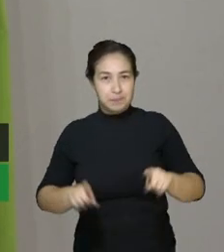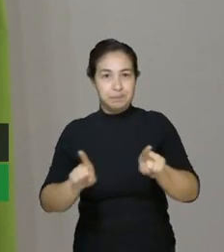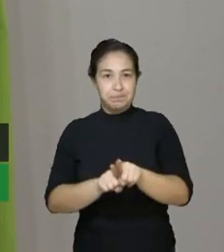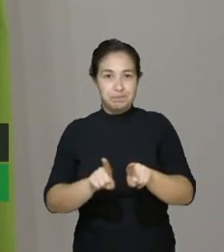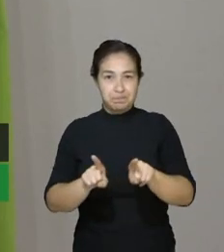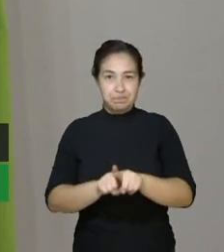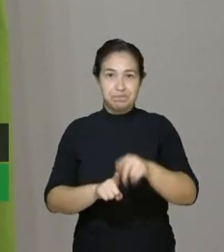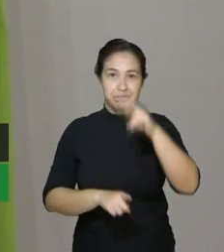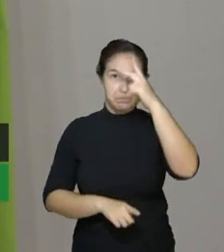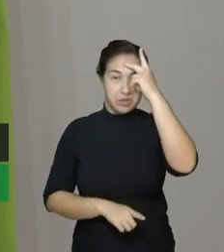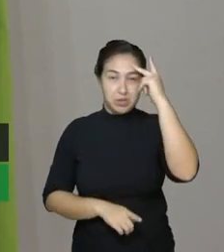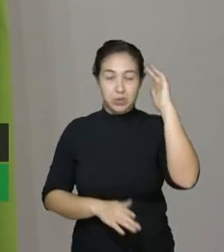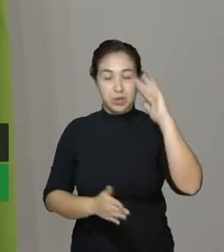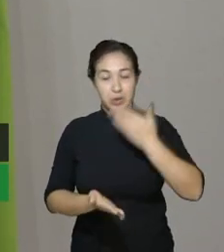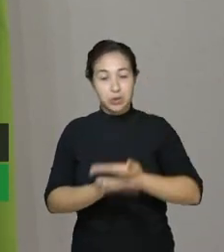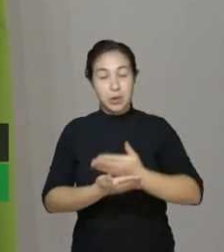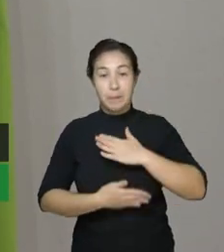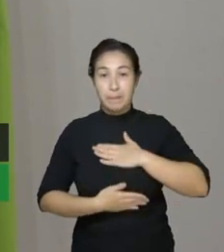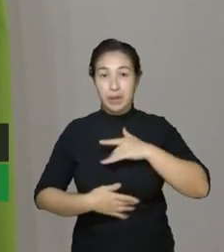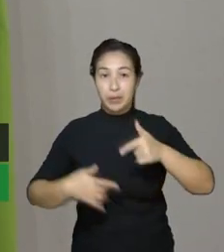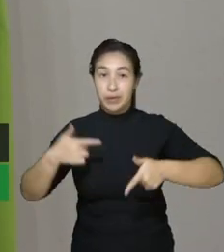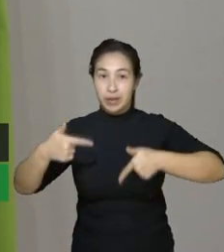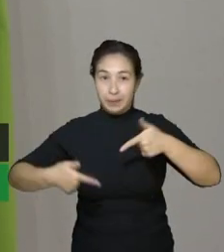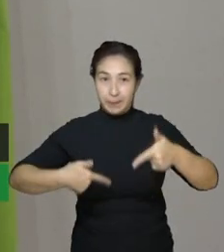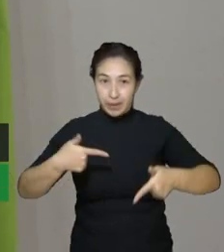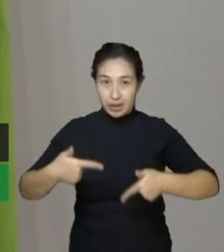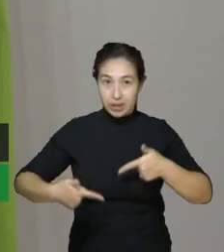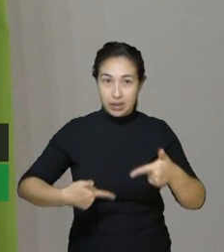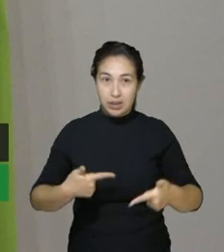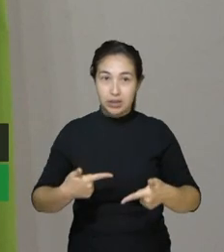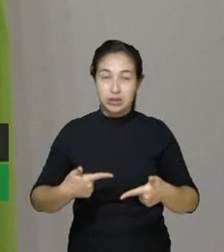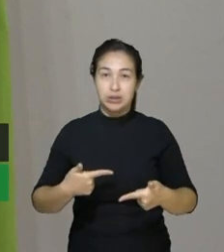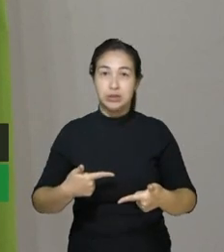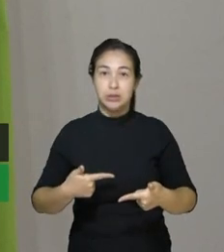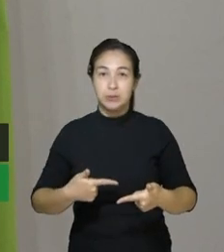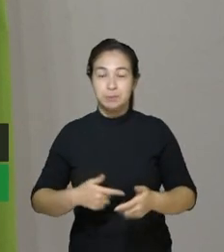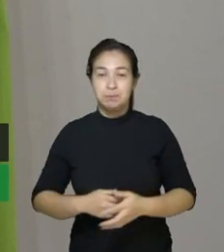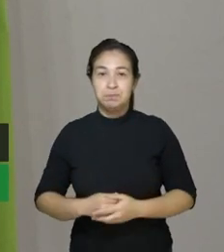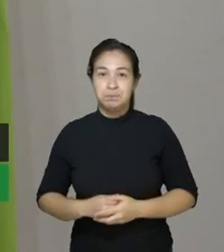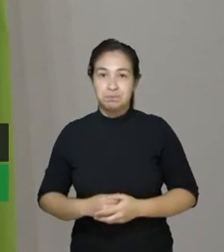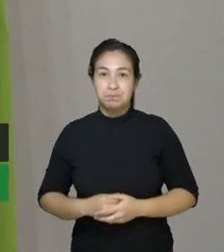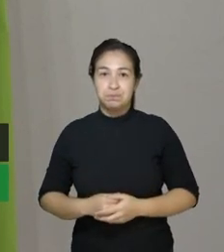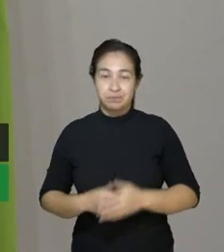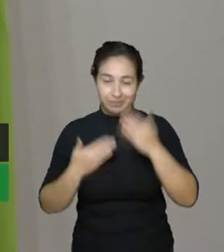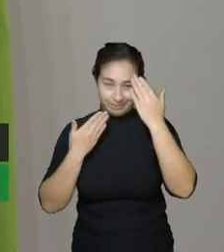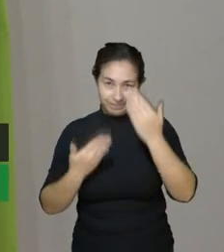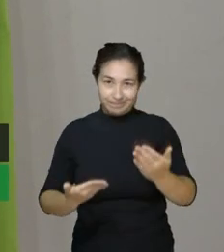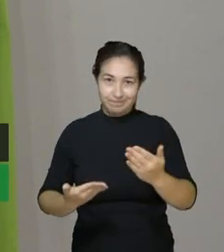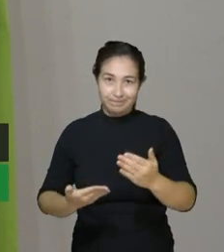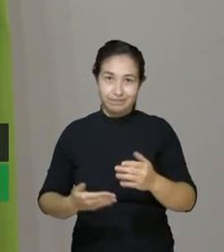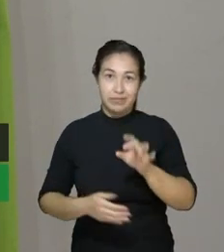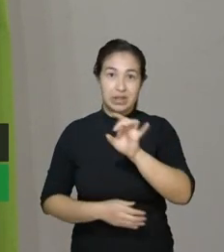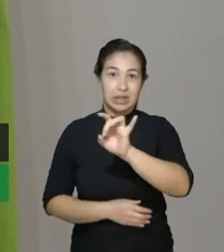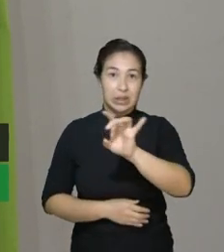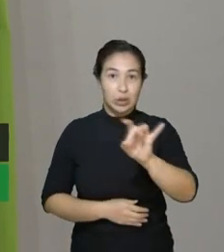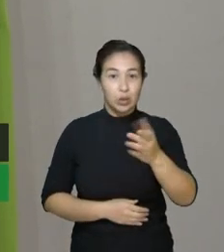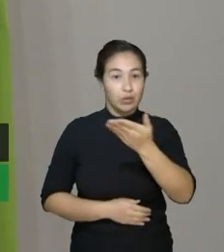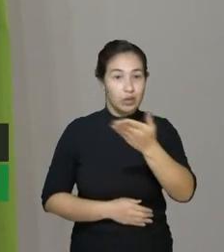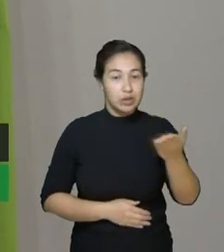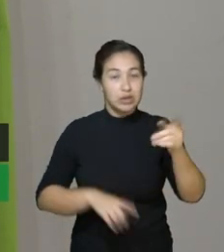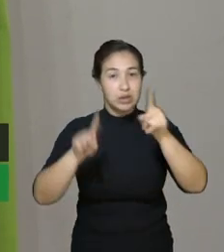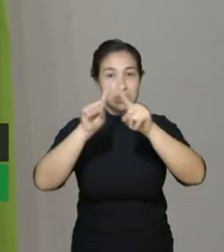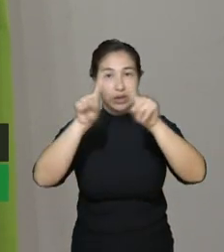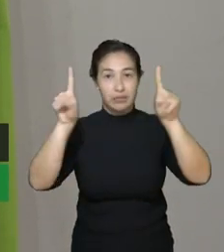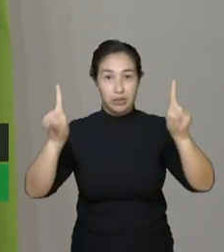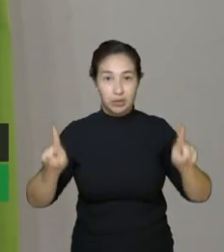no nosso trabalho, contribuíram de alguma forma para o nosso trabalho, a minha gratidão. A todos os servidores dessa